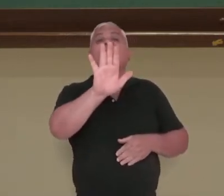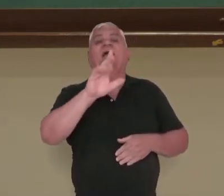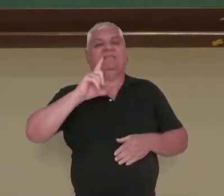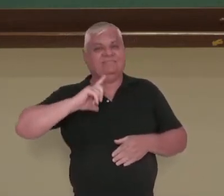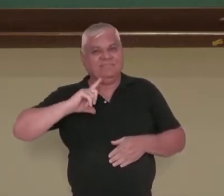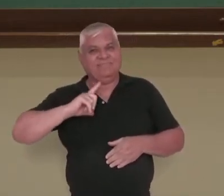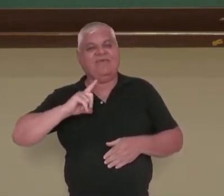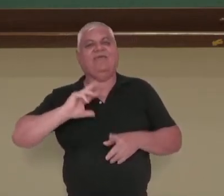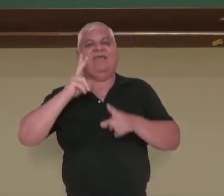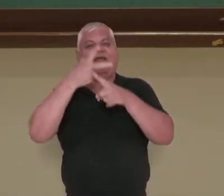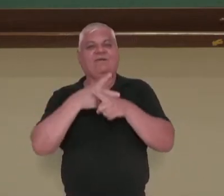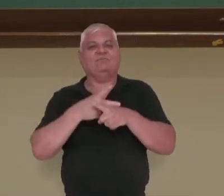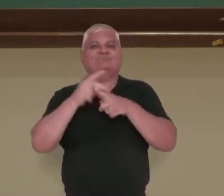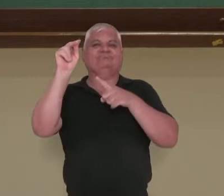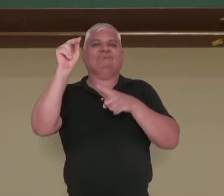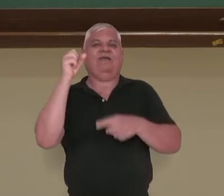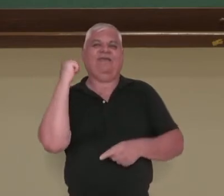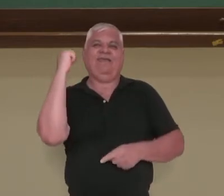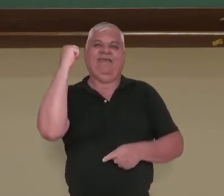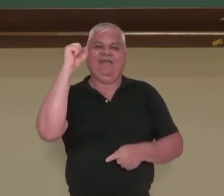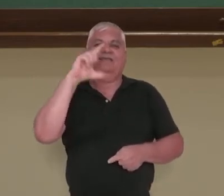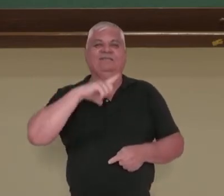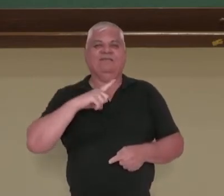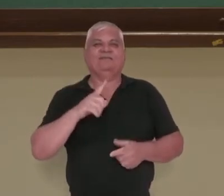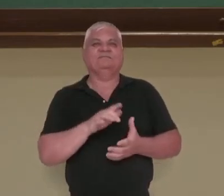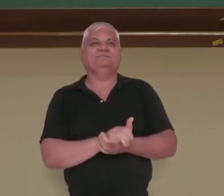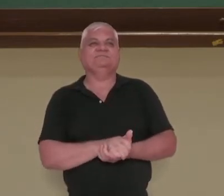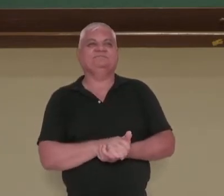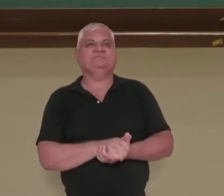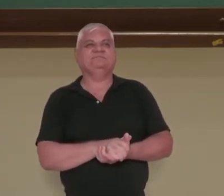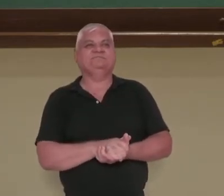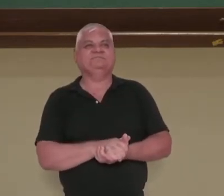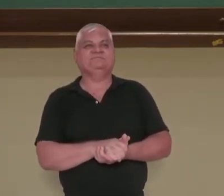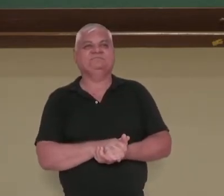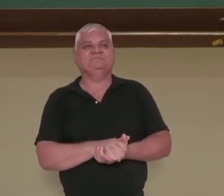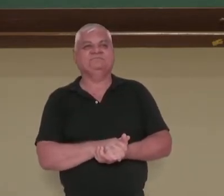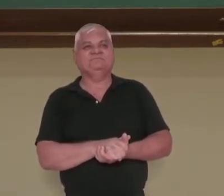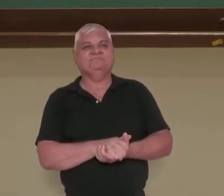uma vitória como um resultado final.